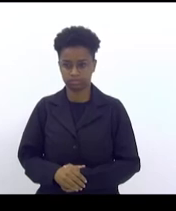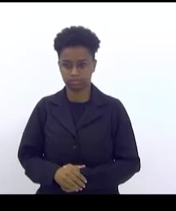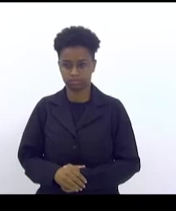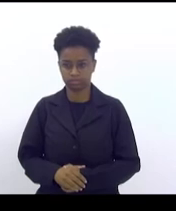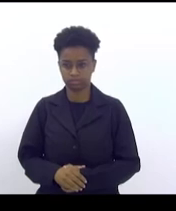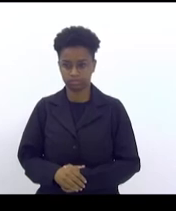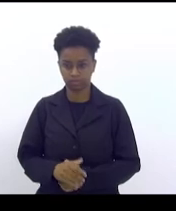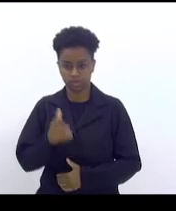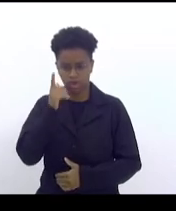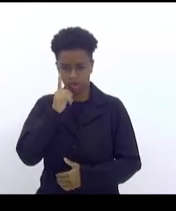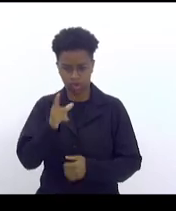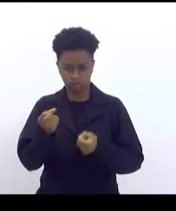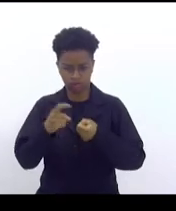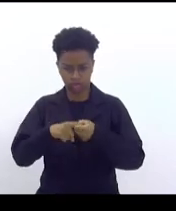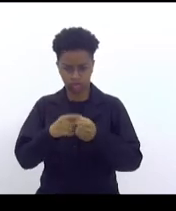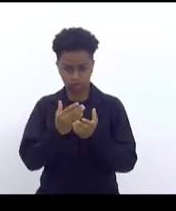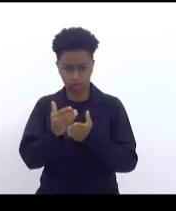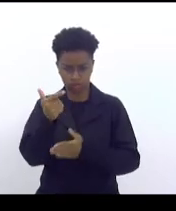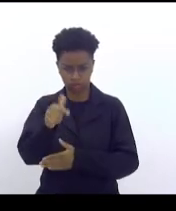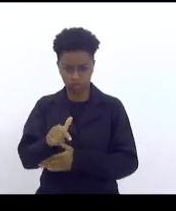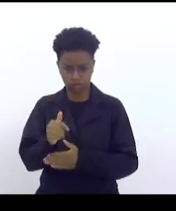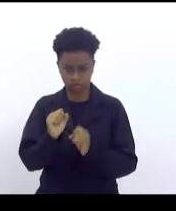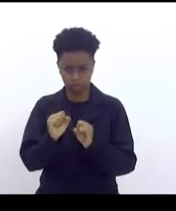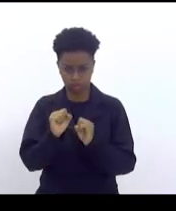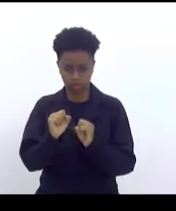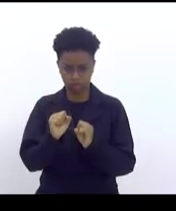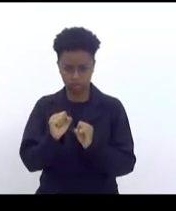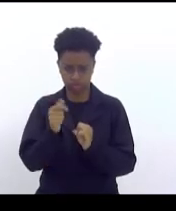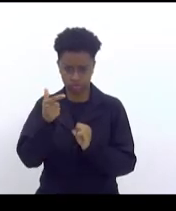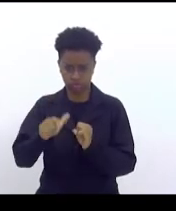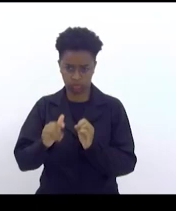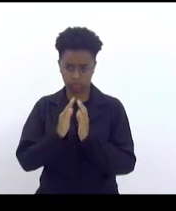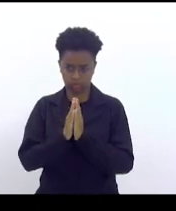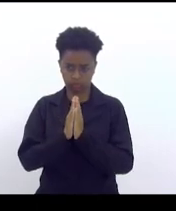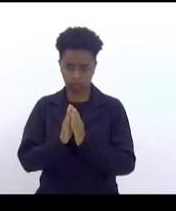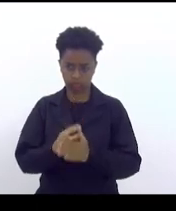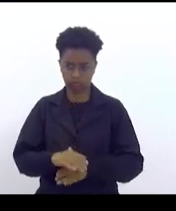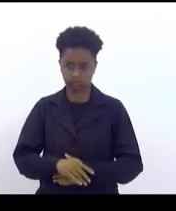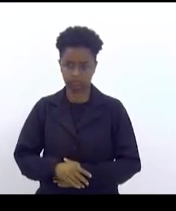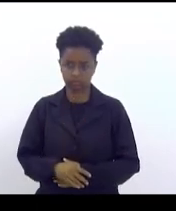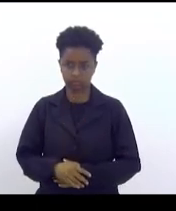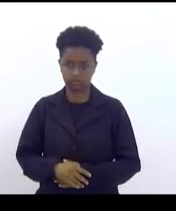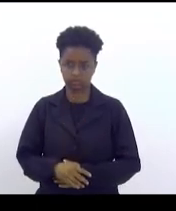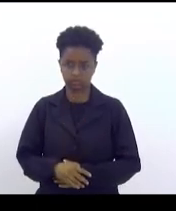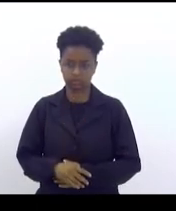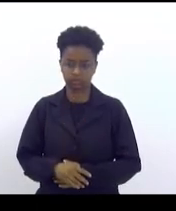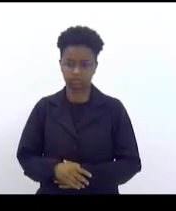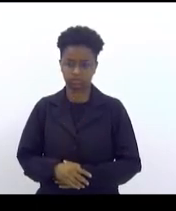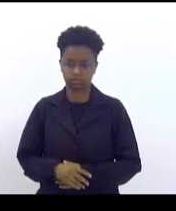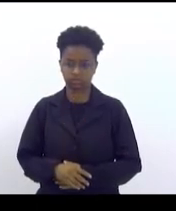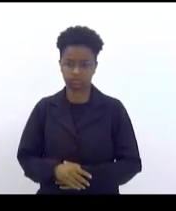você consegue voltar do início por gentileza mais uma vez por favor senhor pode por gentileza